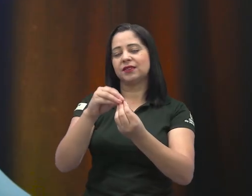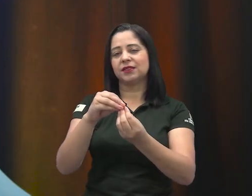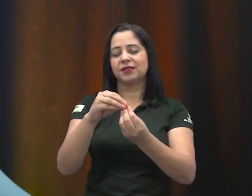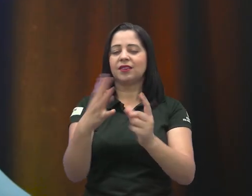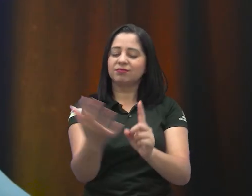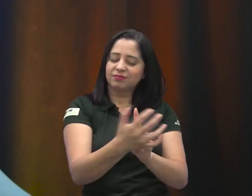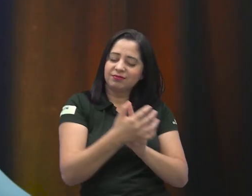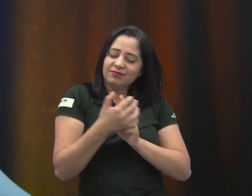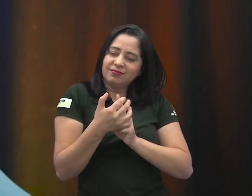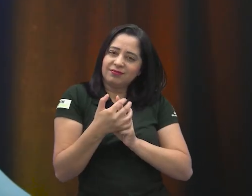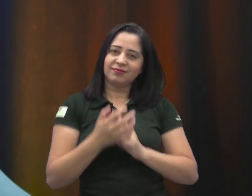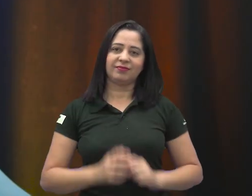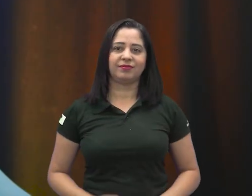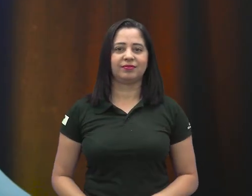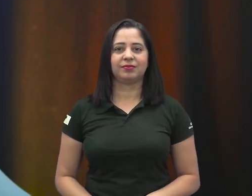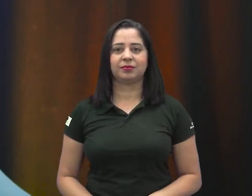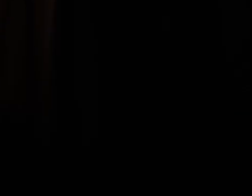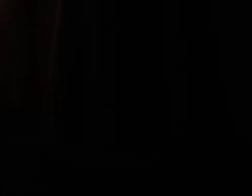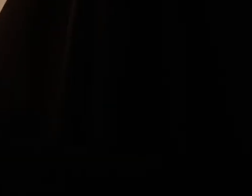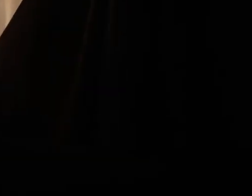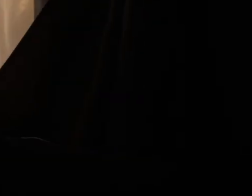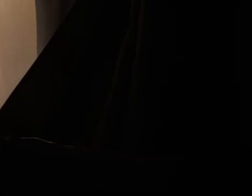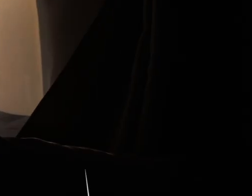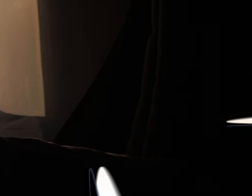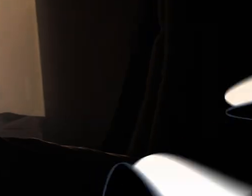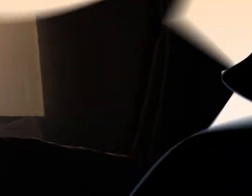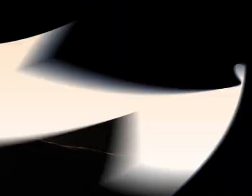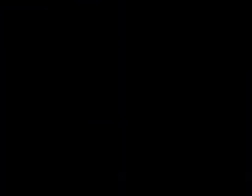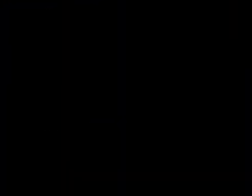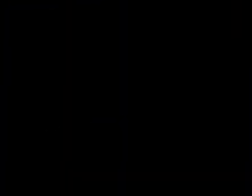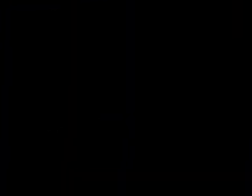transformar entendimento em acolhimento.